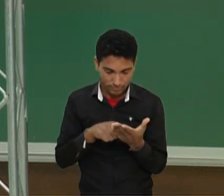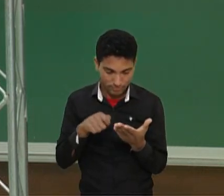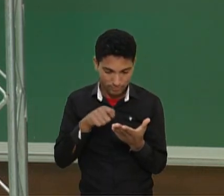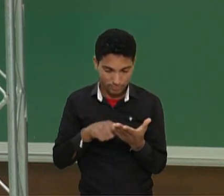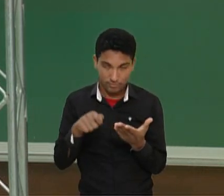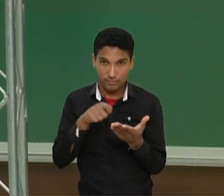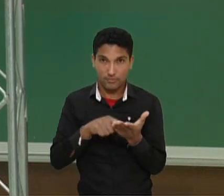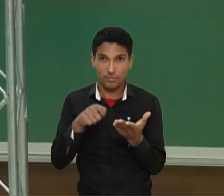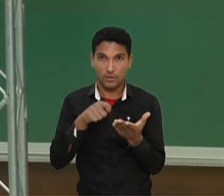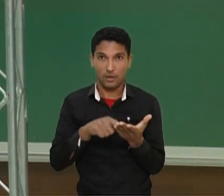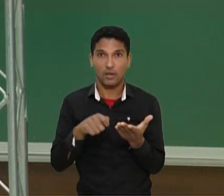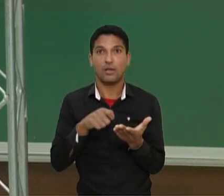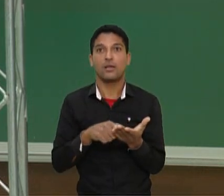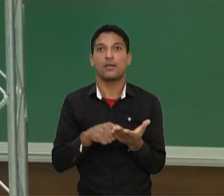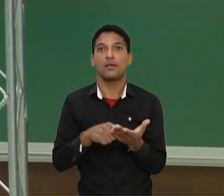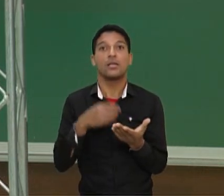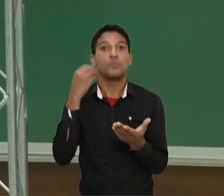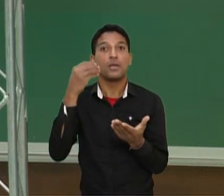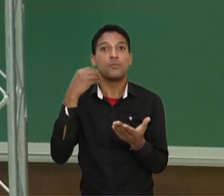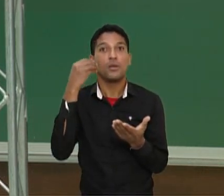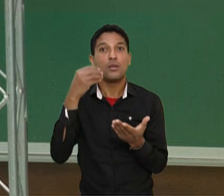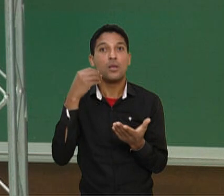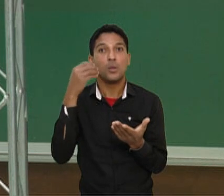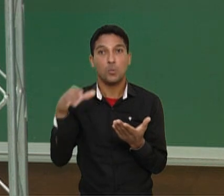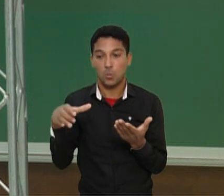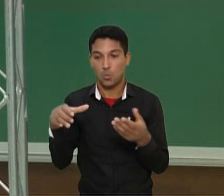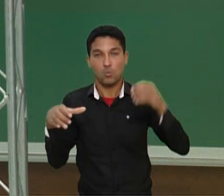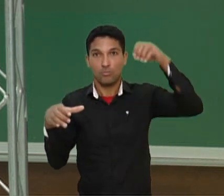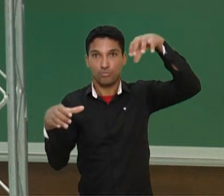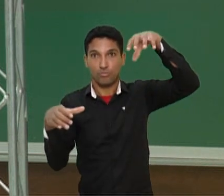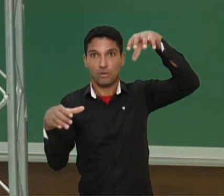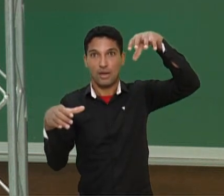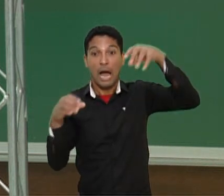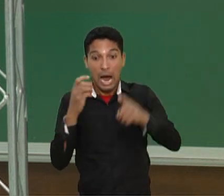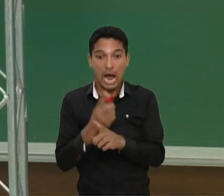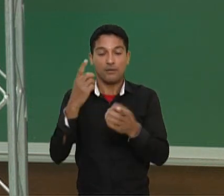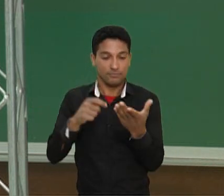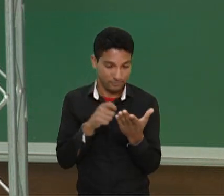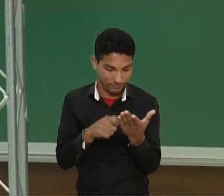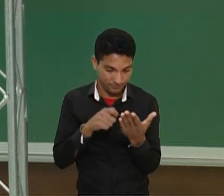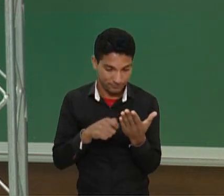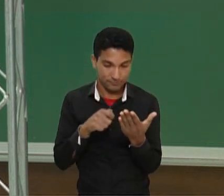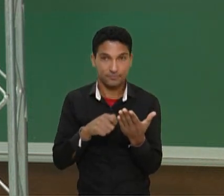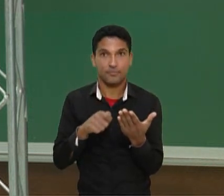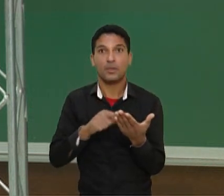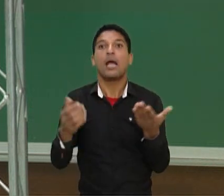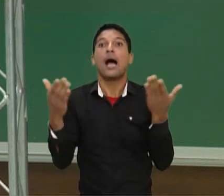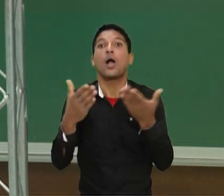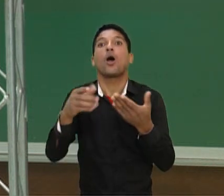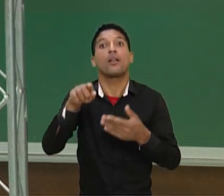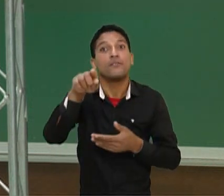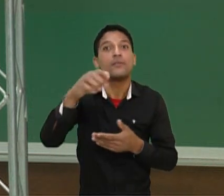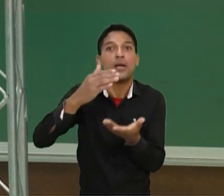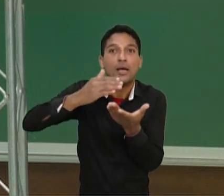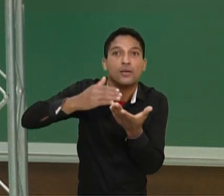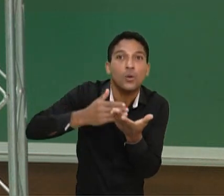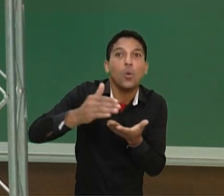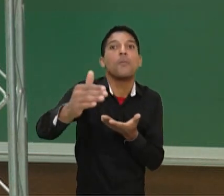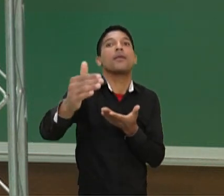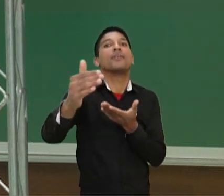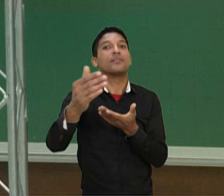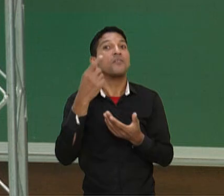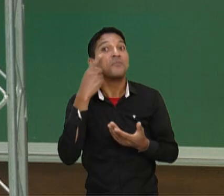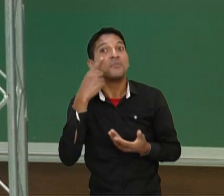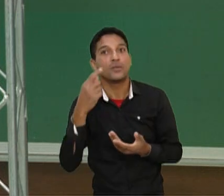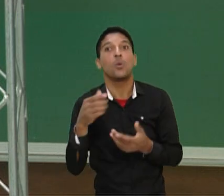vamos verificar tudo o que ele descobriu e anotou e trouxe para nós. Primeiro,